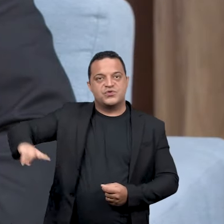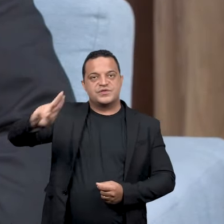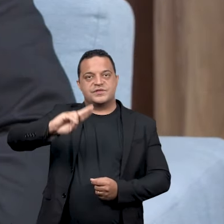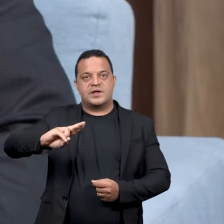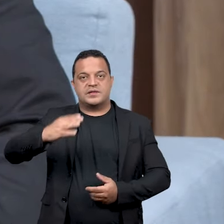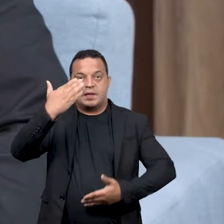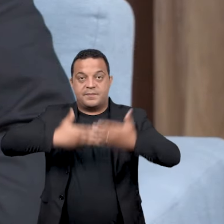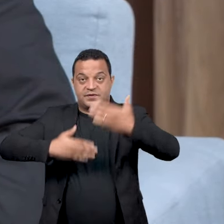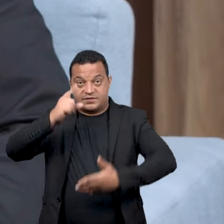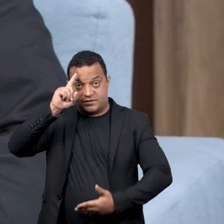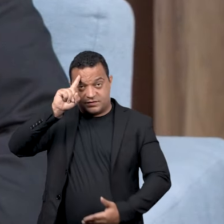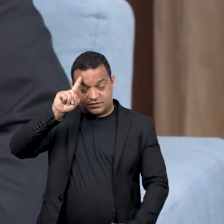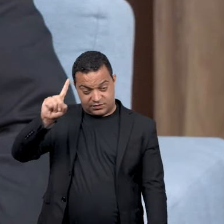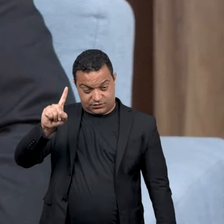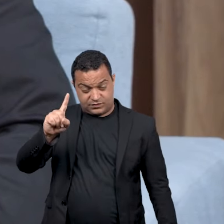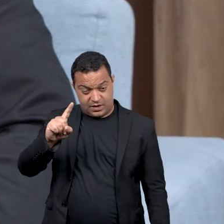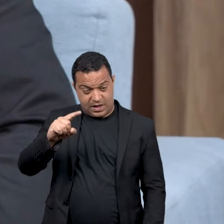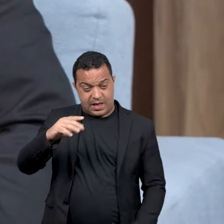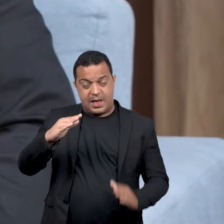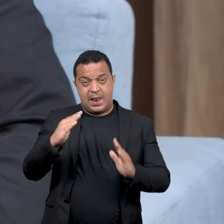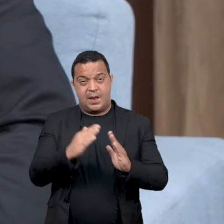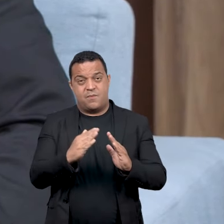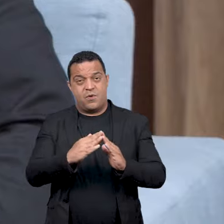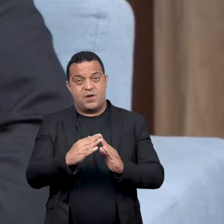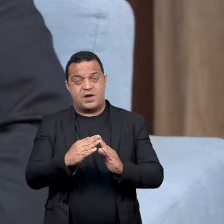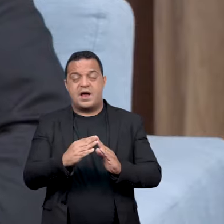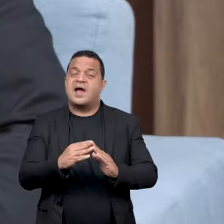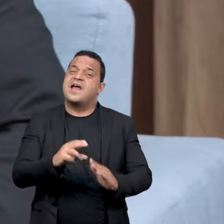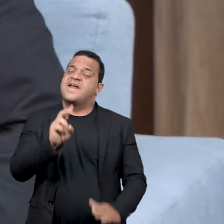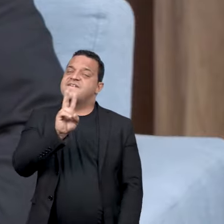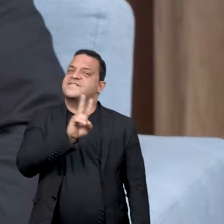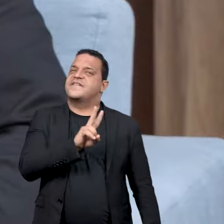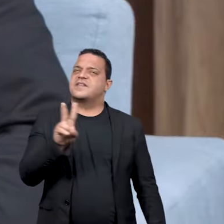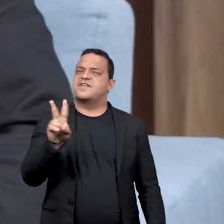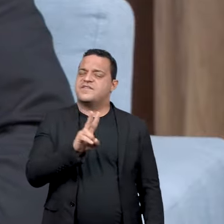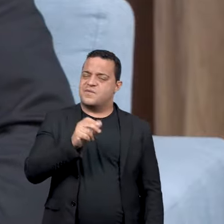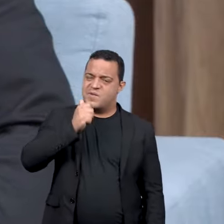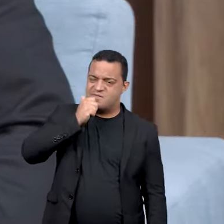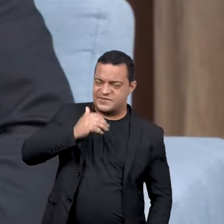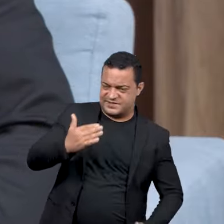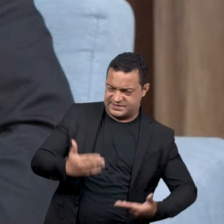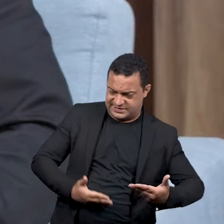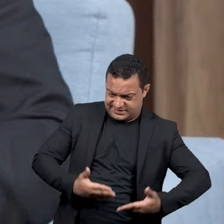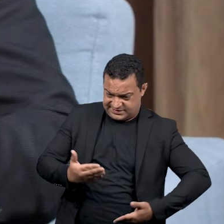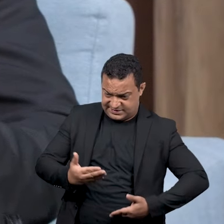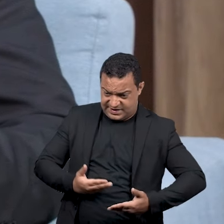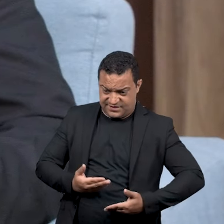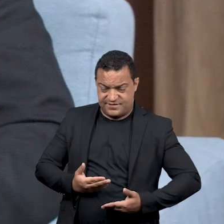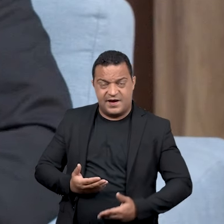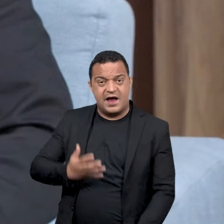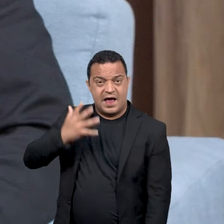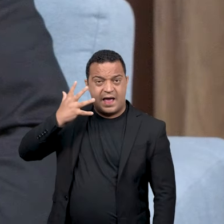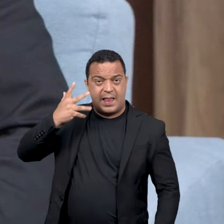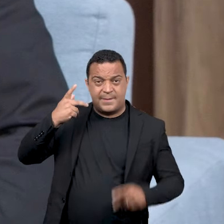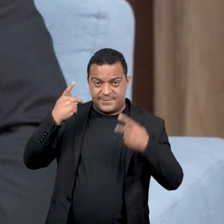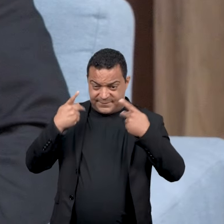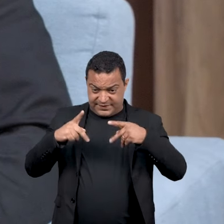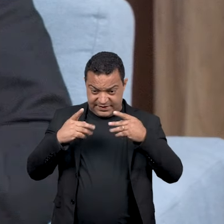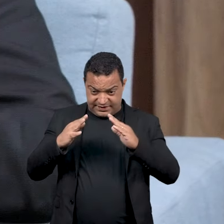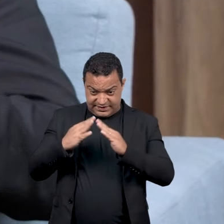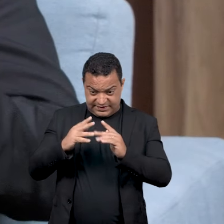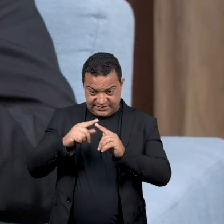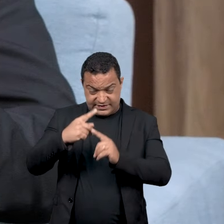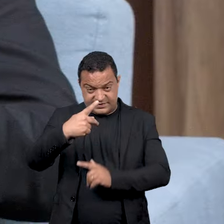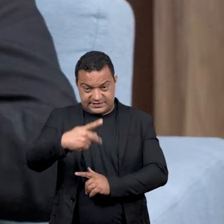estamos falando da nossa irmã Solange. A irmã Solange é lá da igreja de Nova Itaparica. É uma irmã, uma serva de Deus, faz parte do grupo